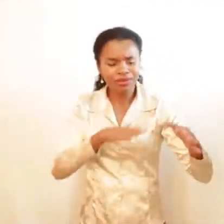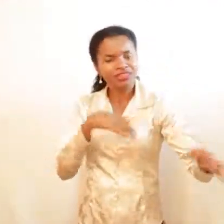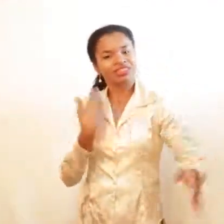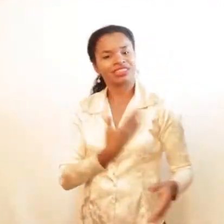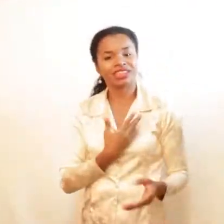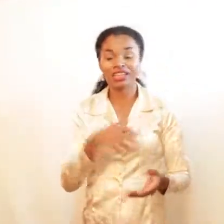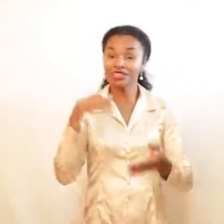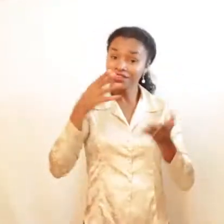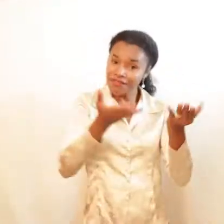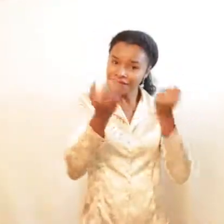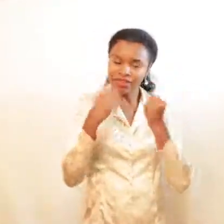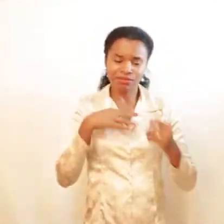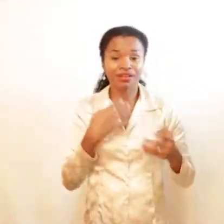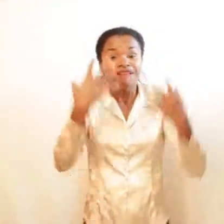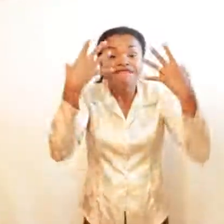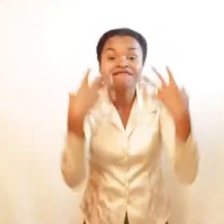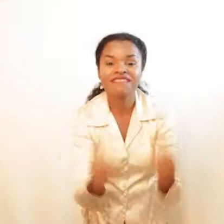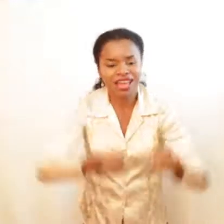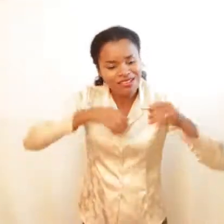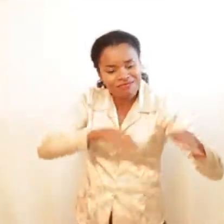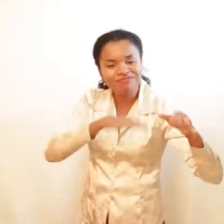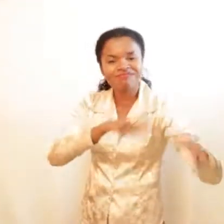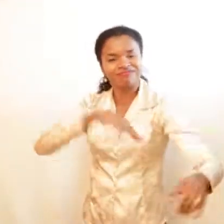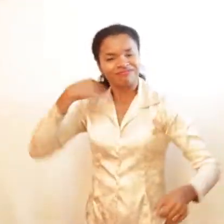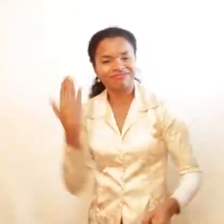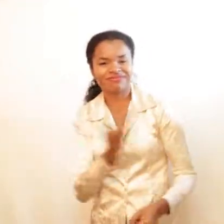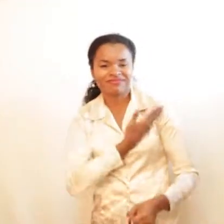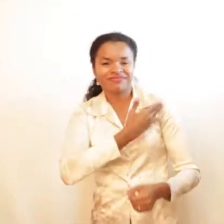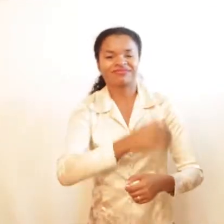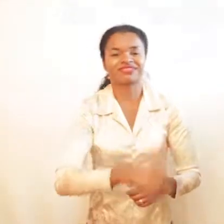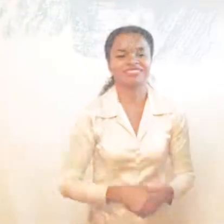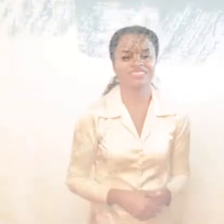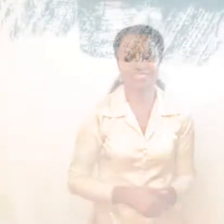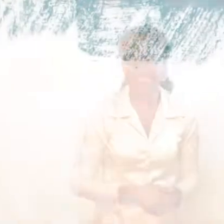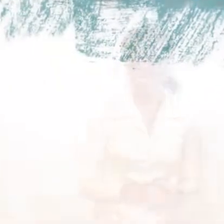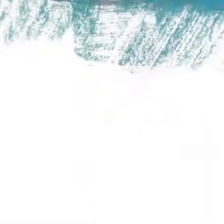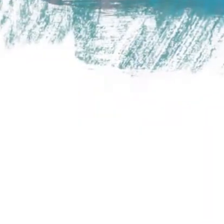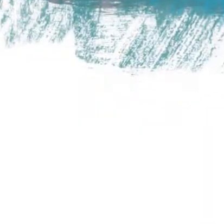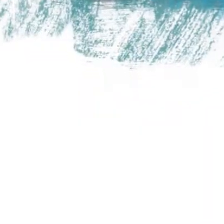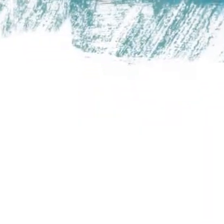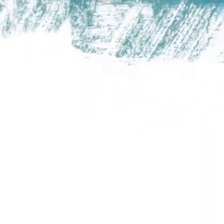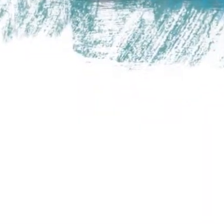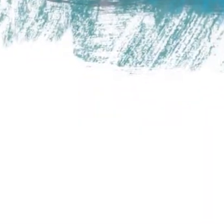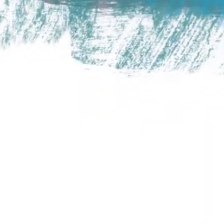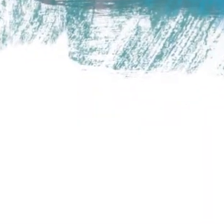marchar com a gente! Vem marchar com a gente! Vem marchar com a gente!